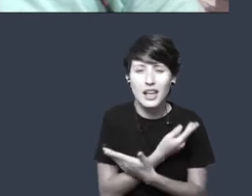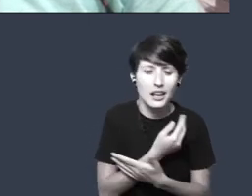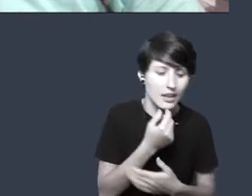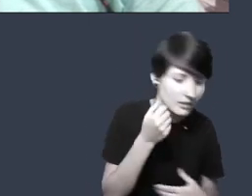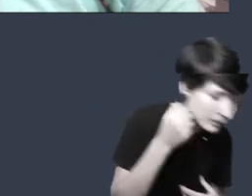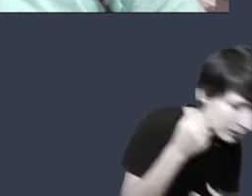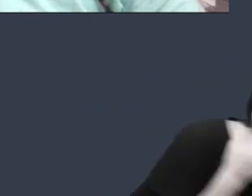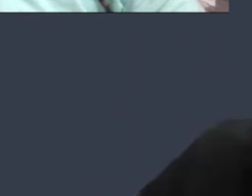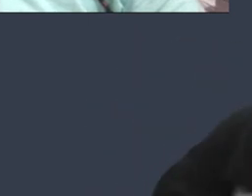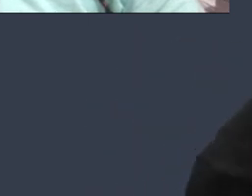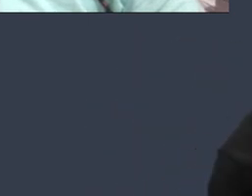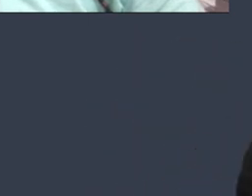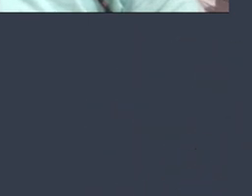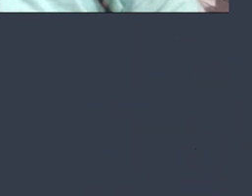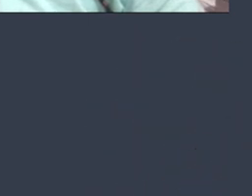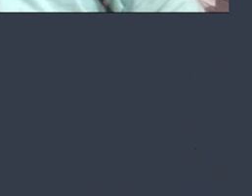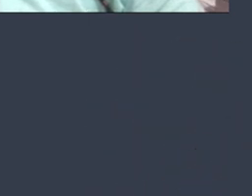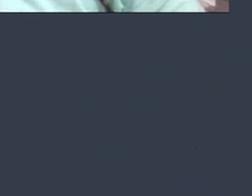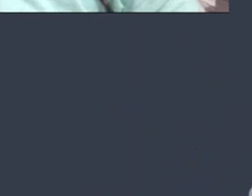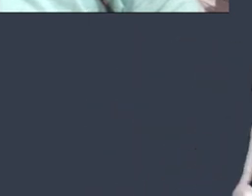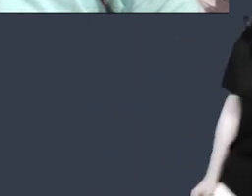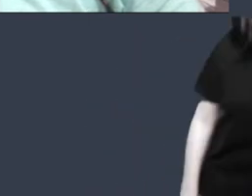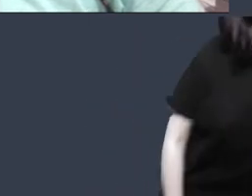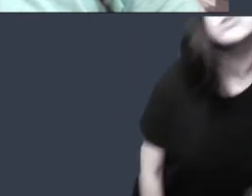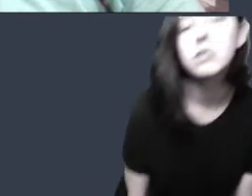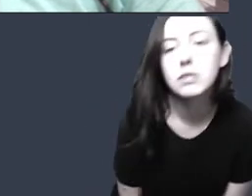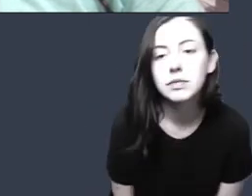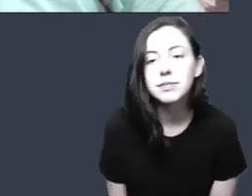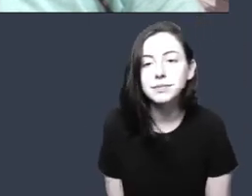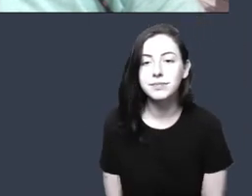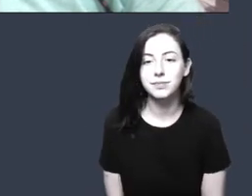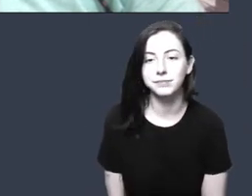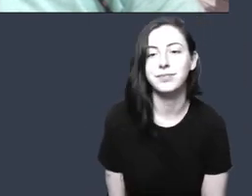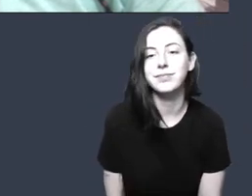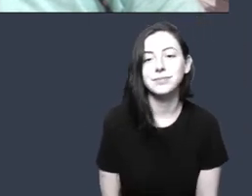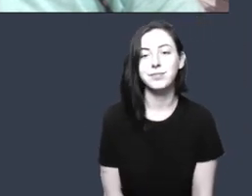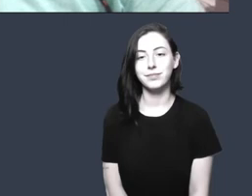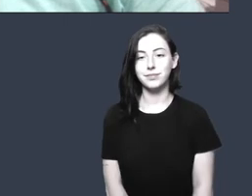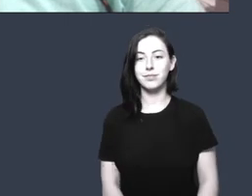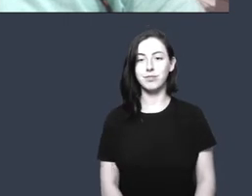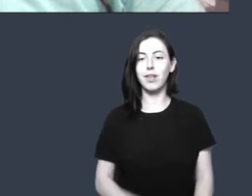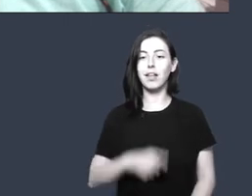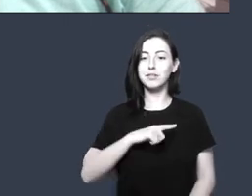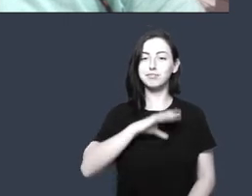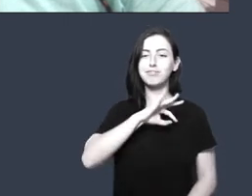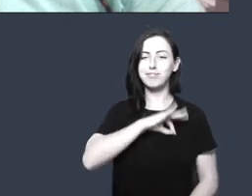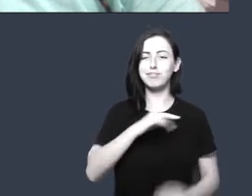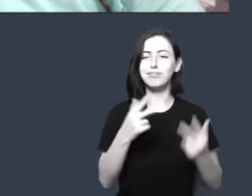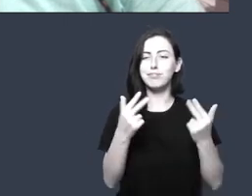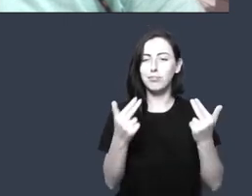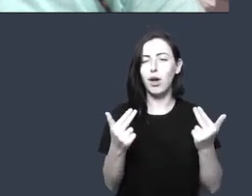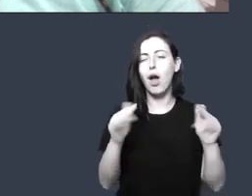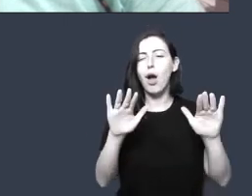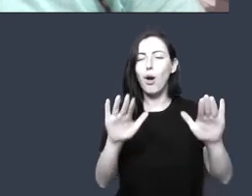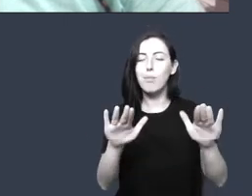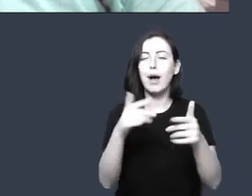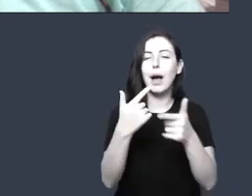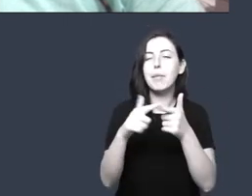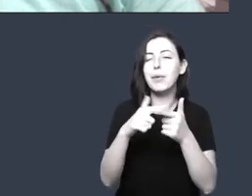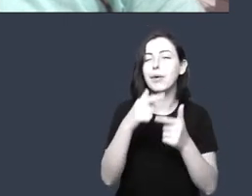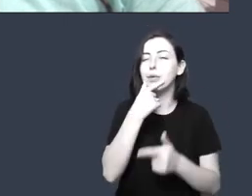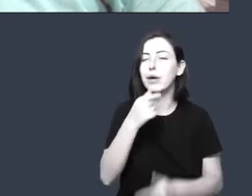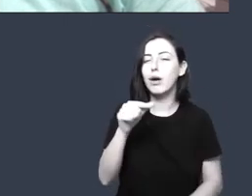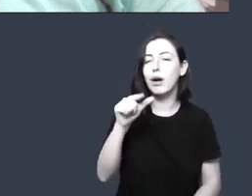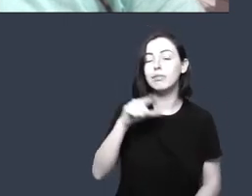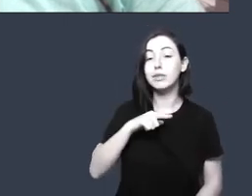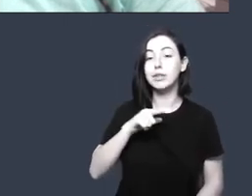tinham basicamente as mesmas rendas, acho que até a mulher ganhava mais, mas que por algum motivo o homem tinha um